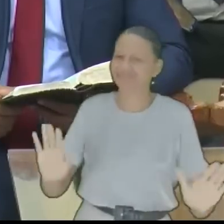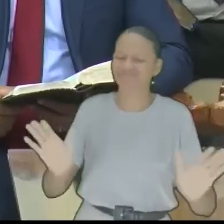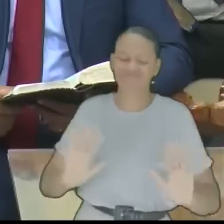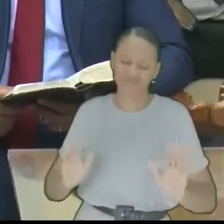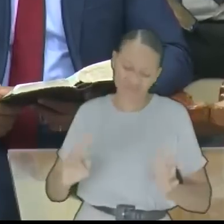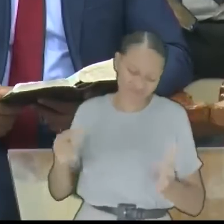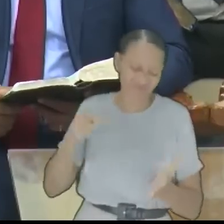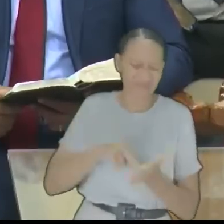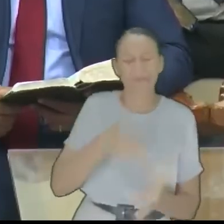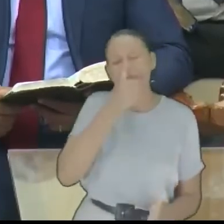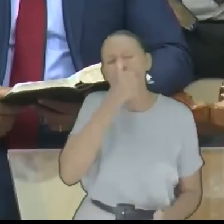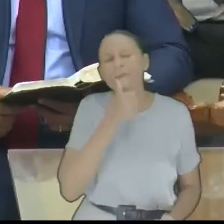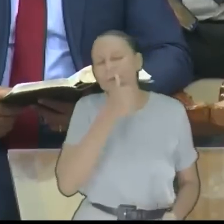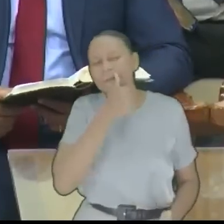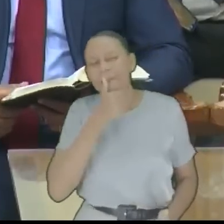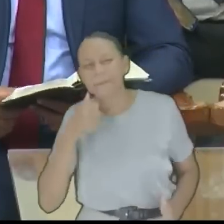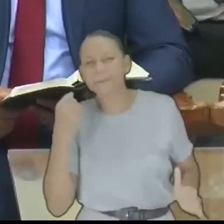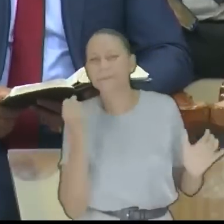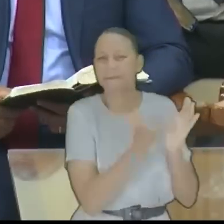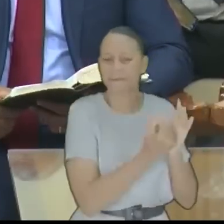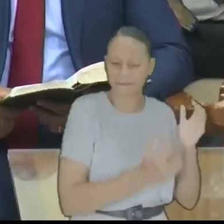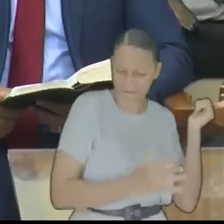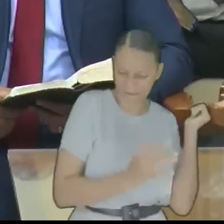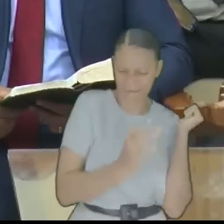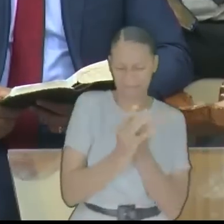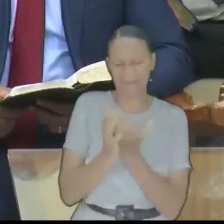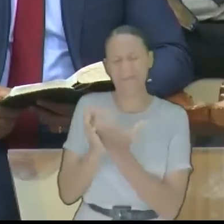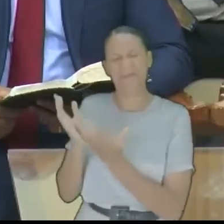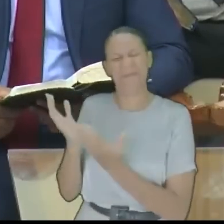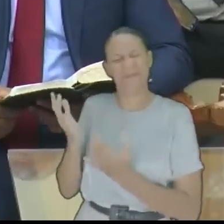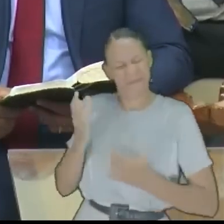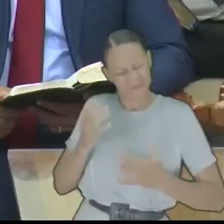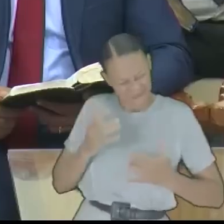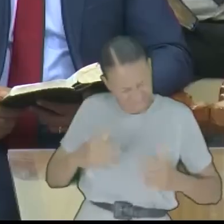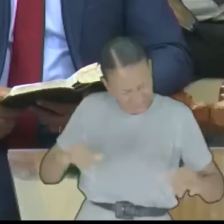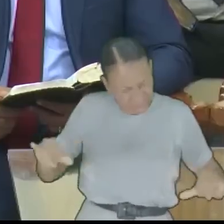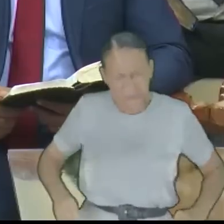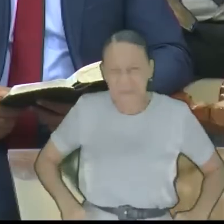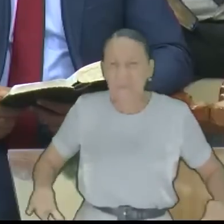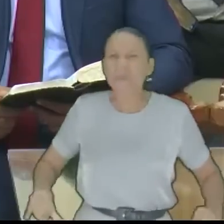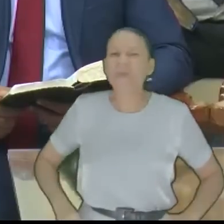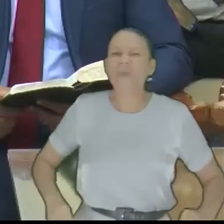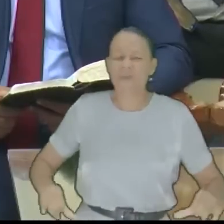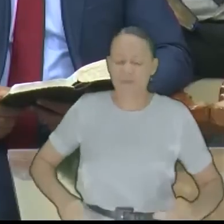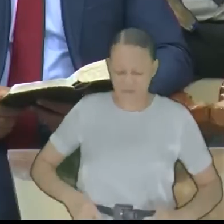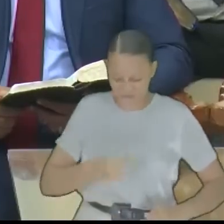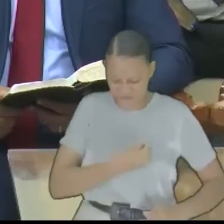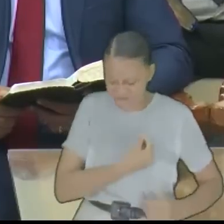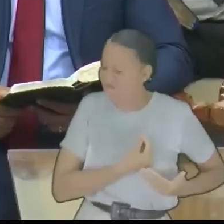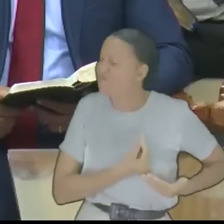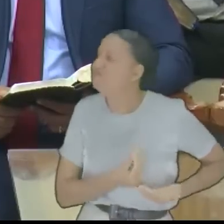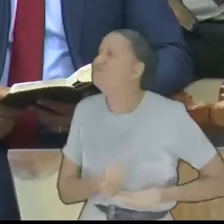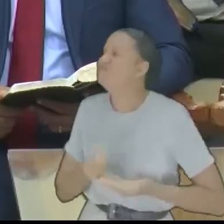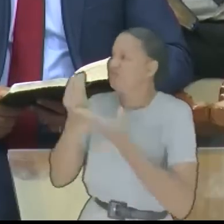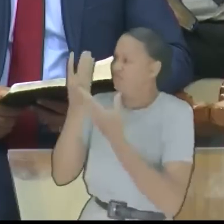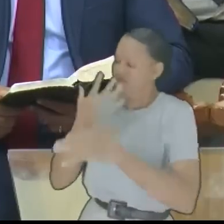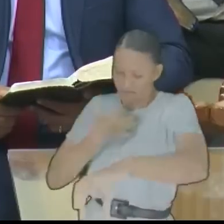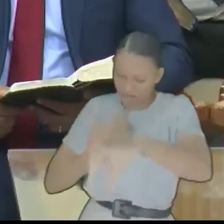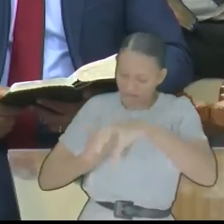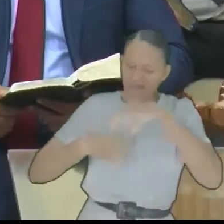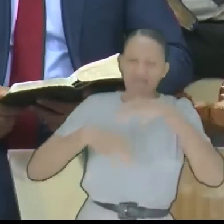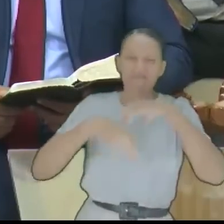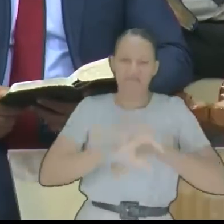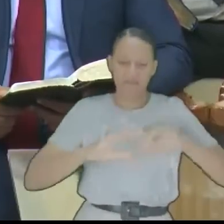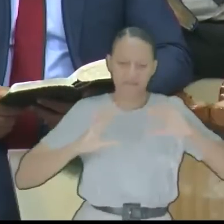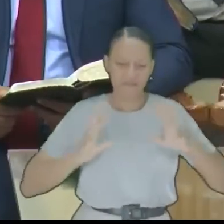para morrer, ele viria para ser sacrificado, ele viria para oferecer a sua vida em